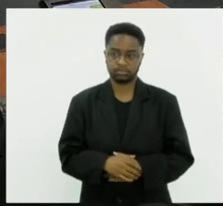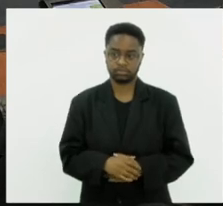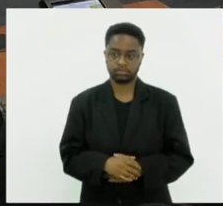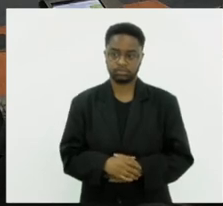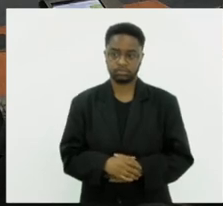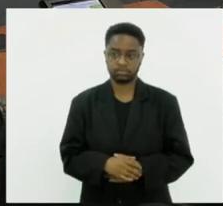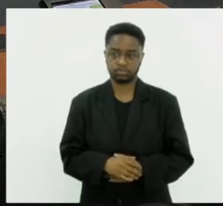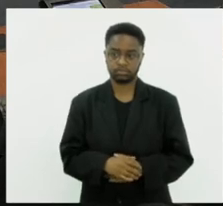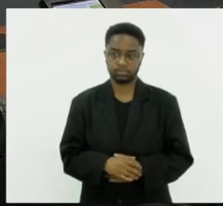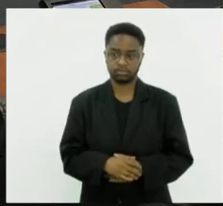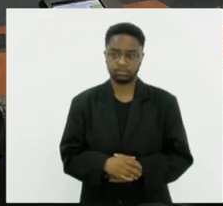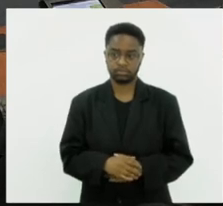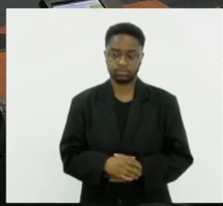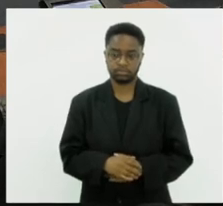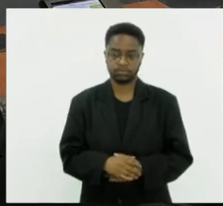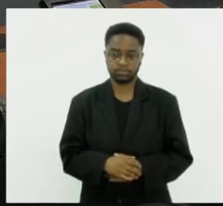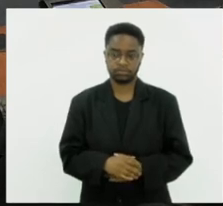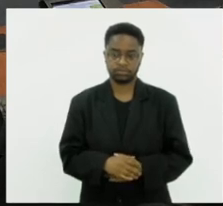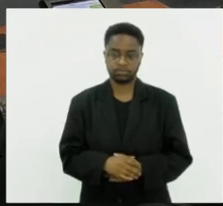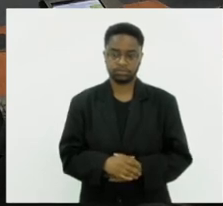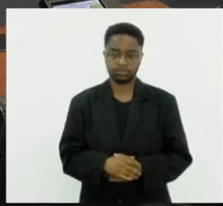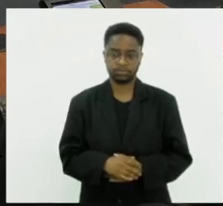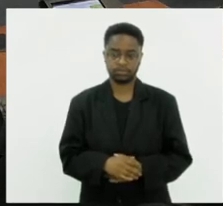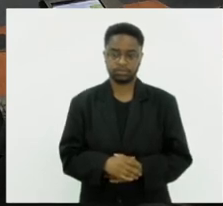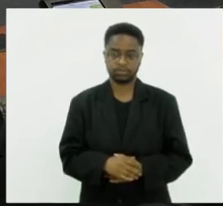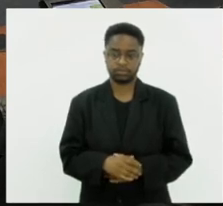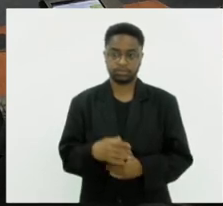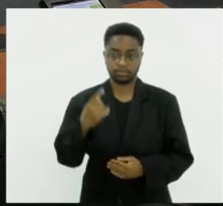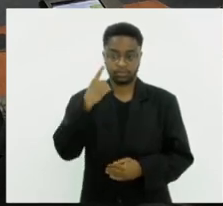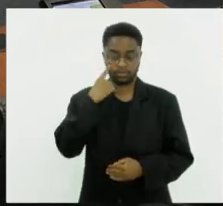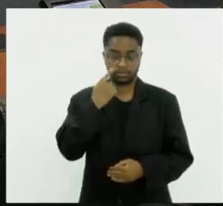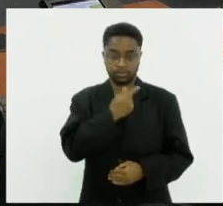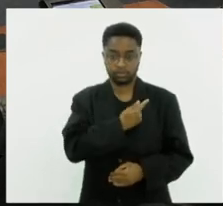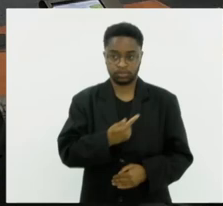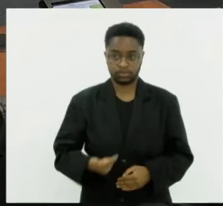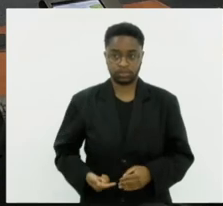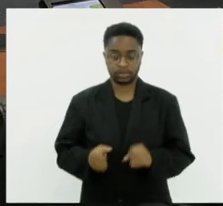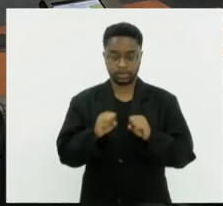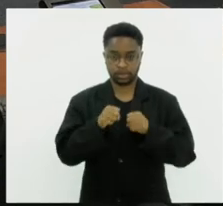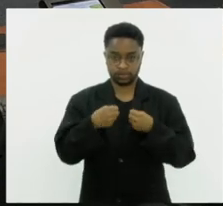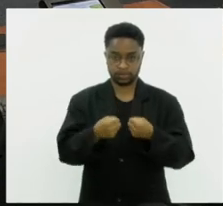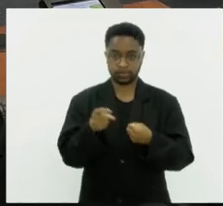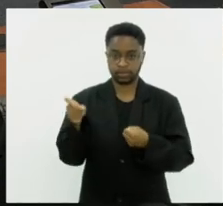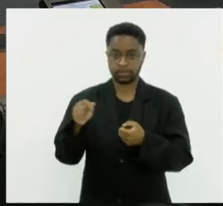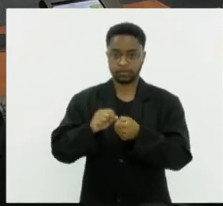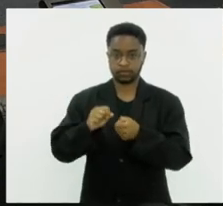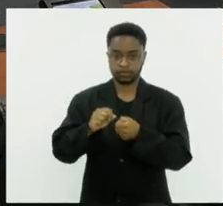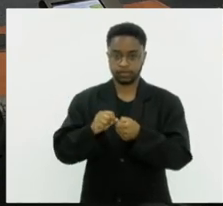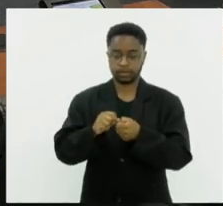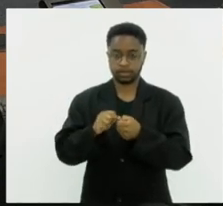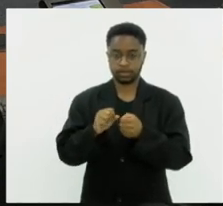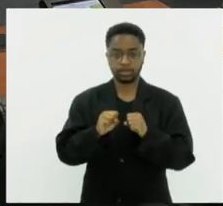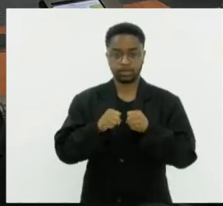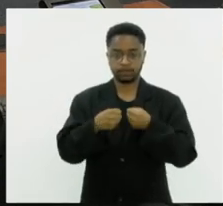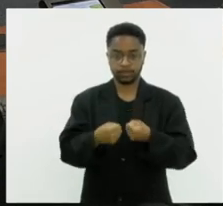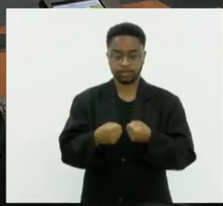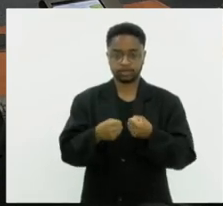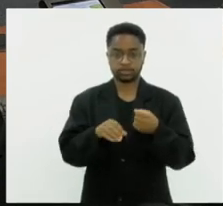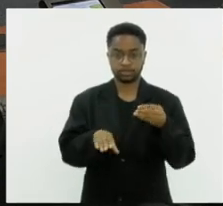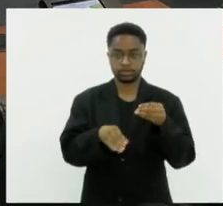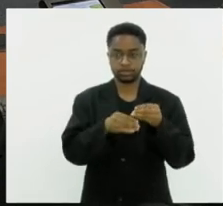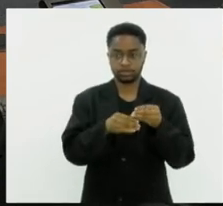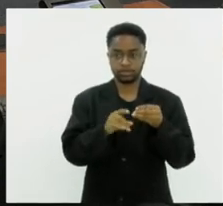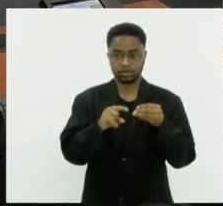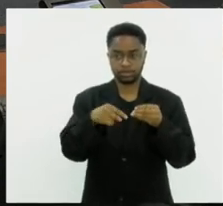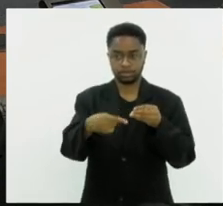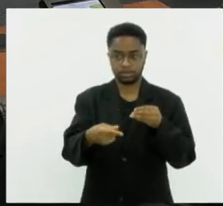Bom, depois, olha só. O governo defendeu, ele vai fazer a defesa do destaque. Depois da defesa